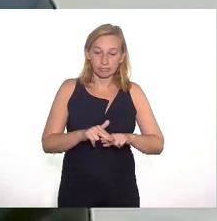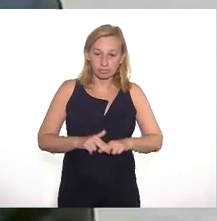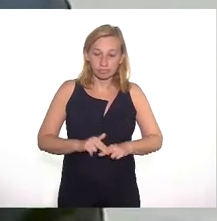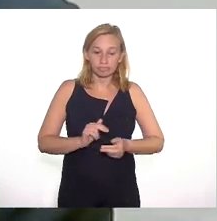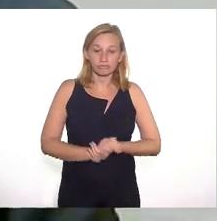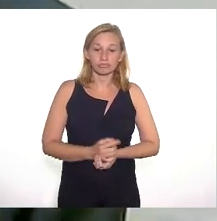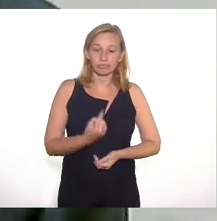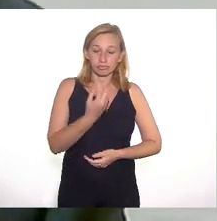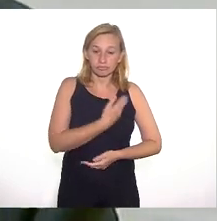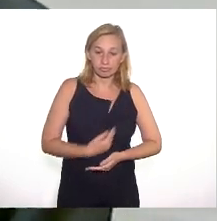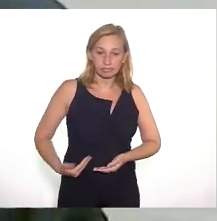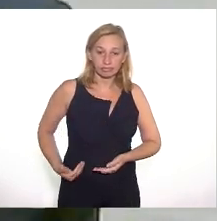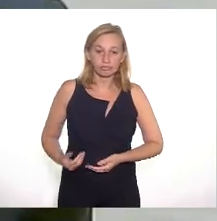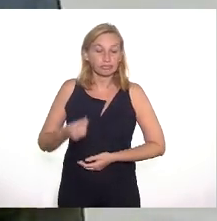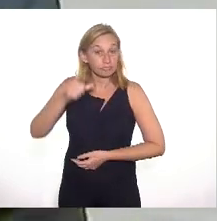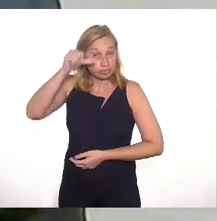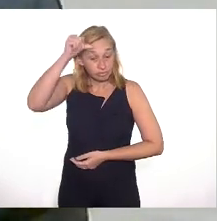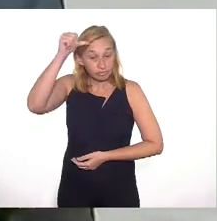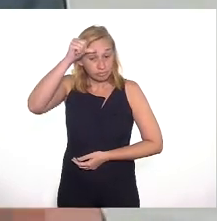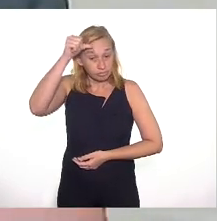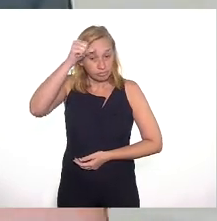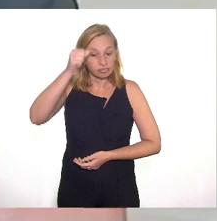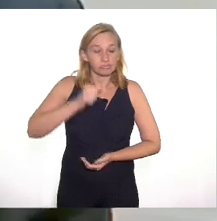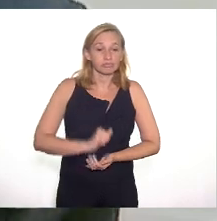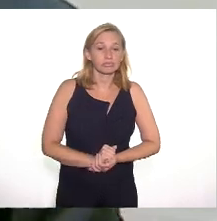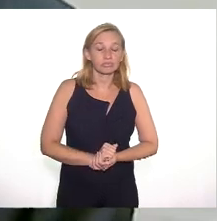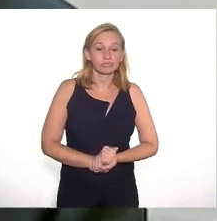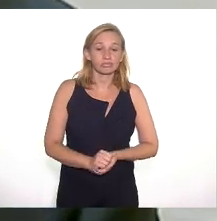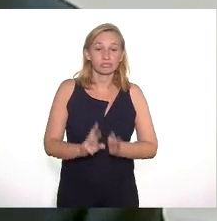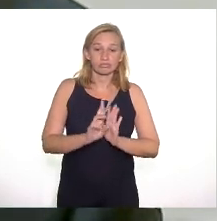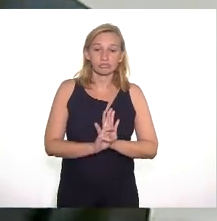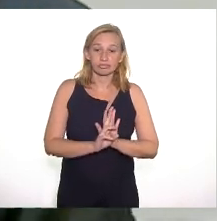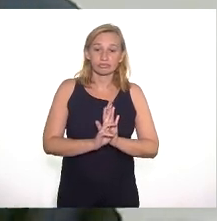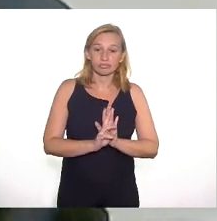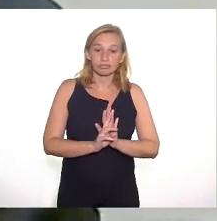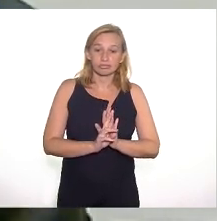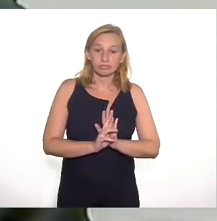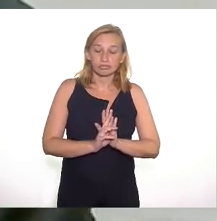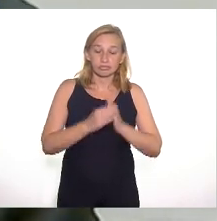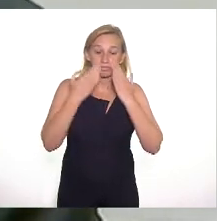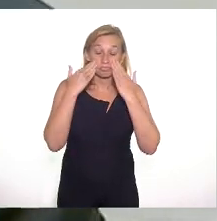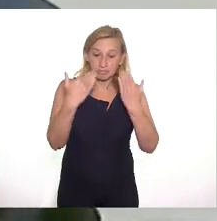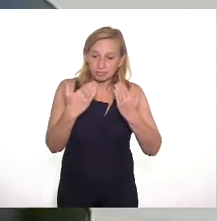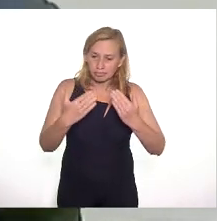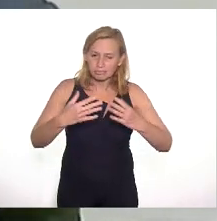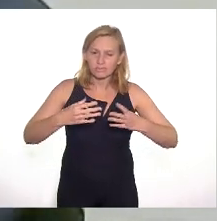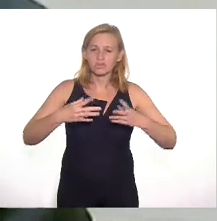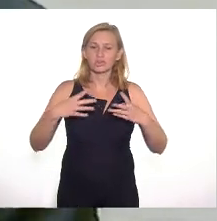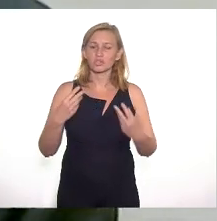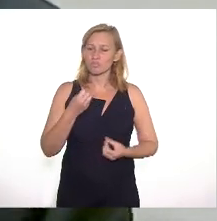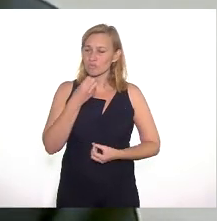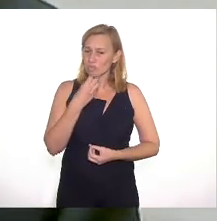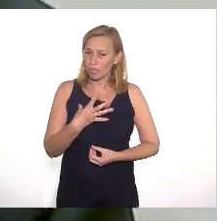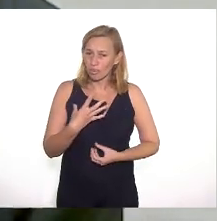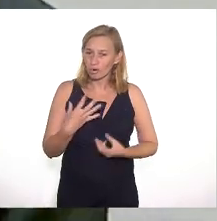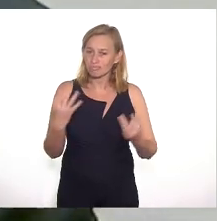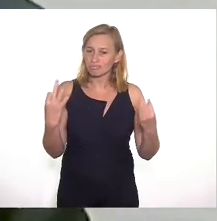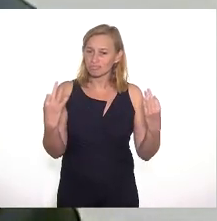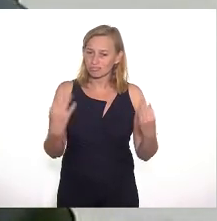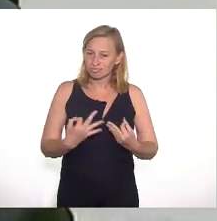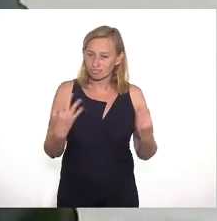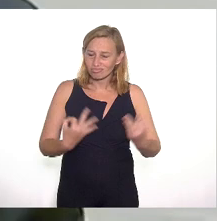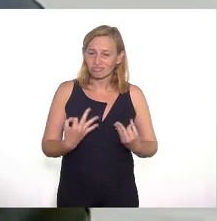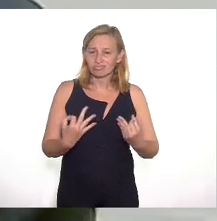o governador Cláudio Castro, que fez uma apresentação muito valiosa, muito precisa